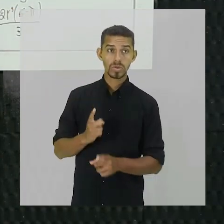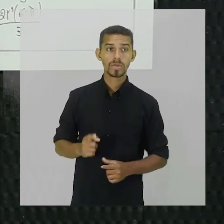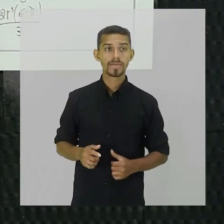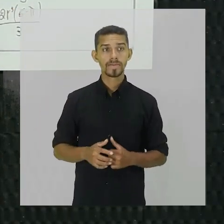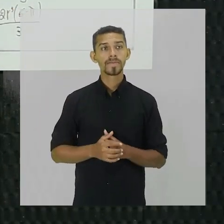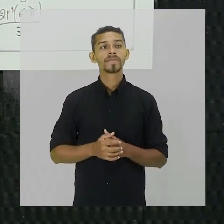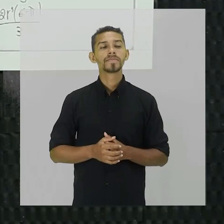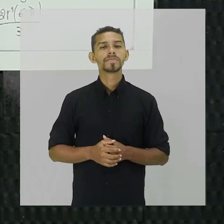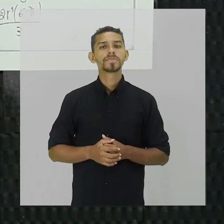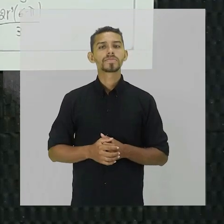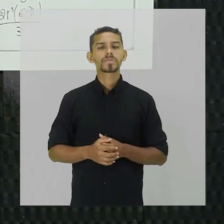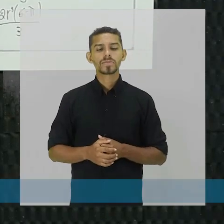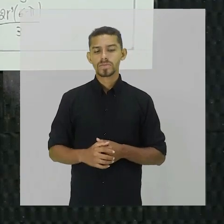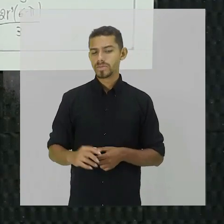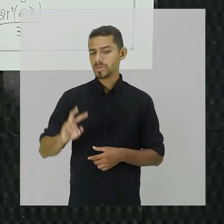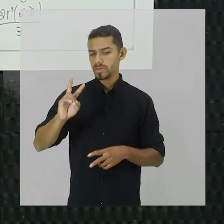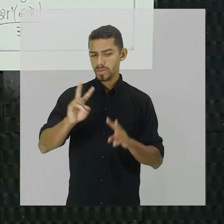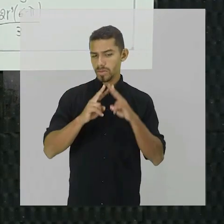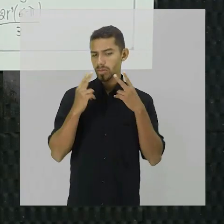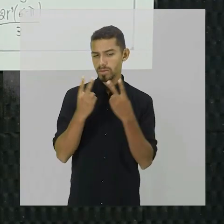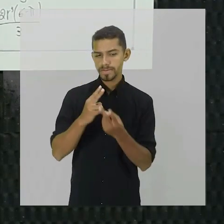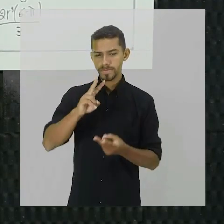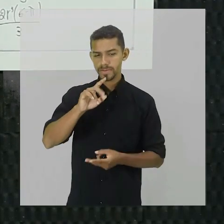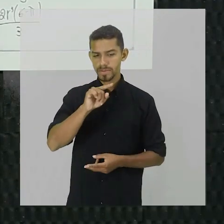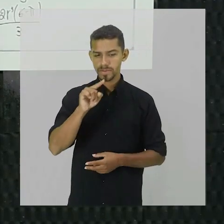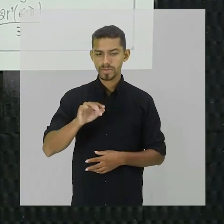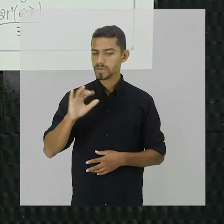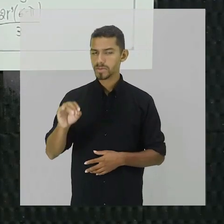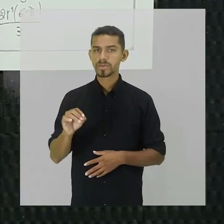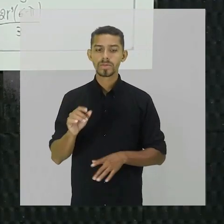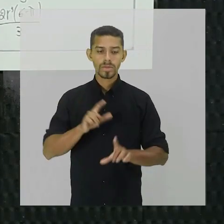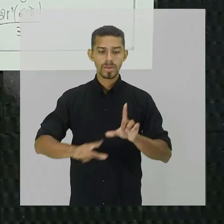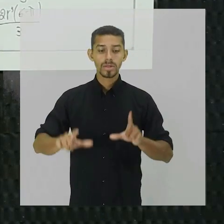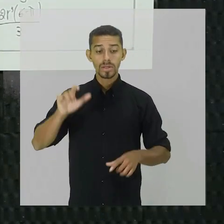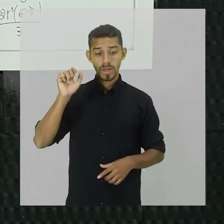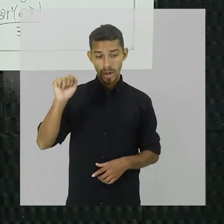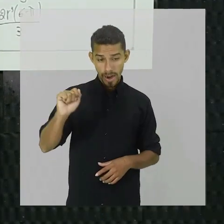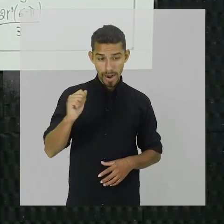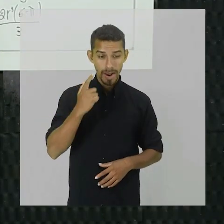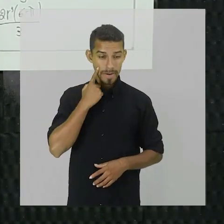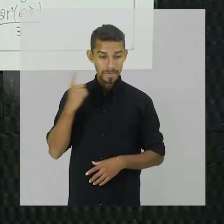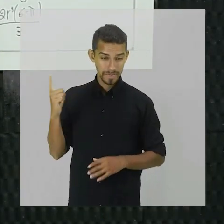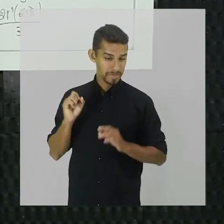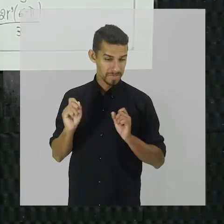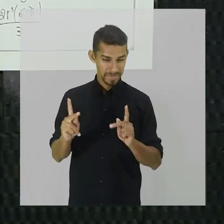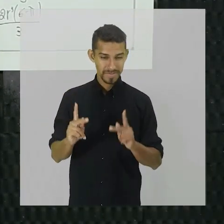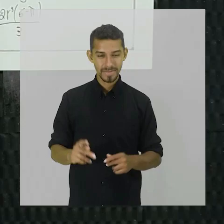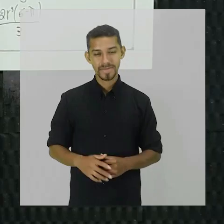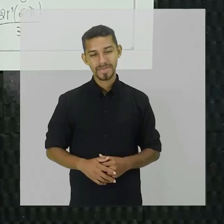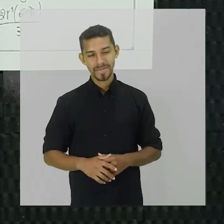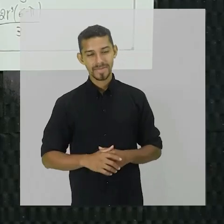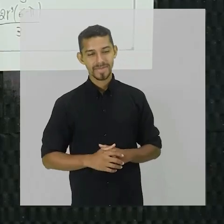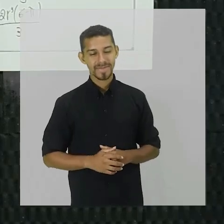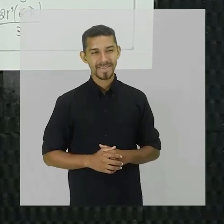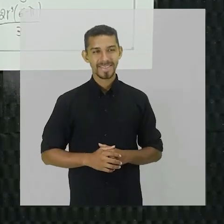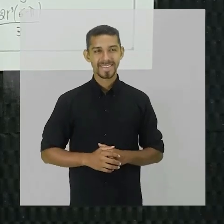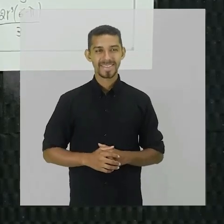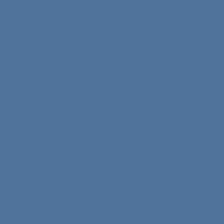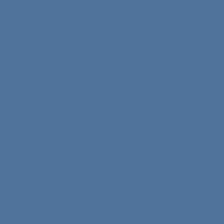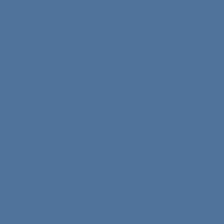Beleza? Então, volume do vazio, esse aí, resposta correta, letra A. Beleza, galerinha? Valeu, até a próxima.